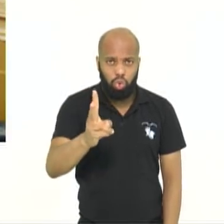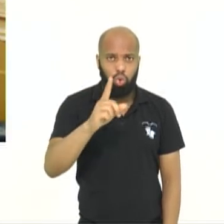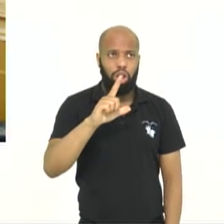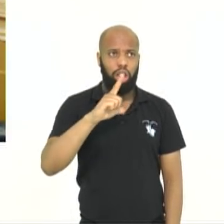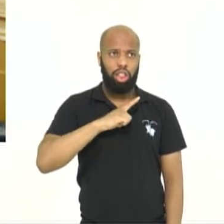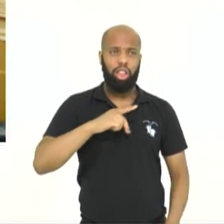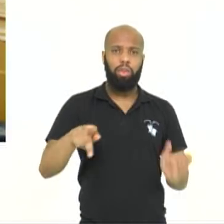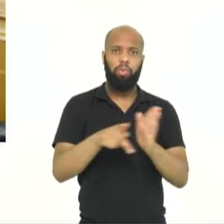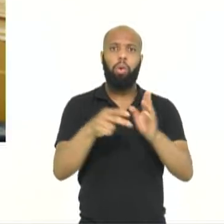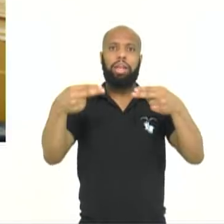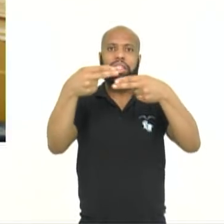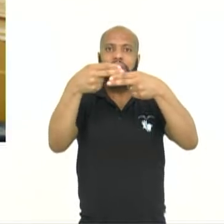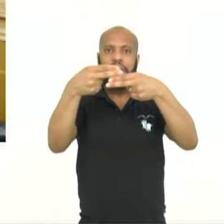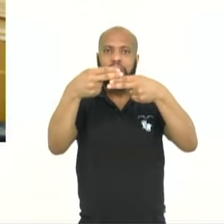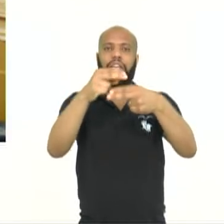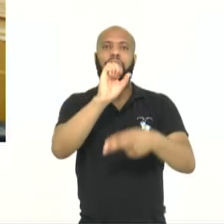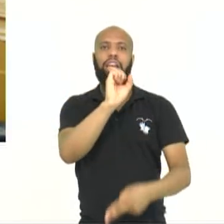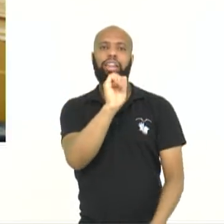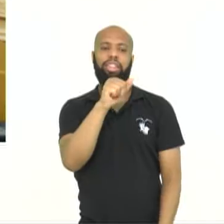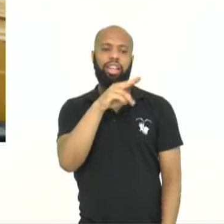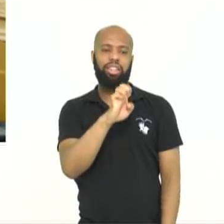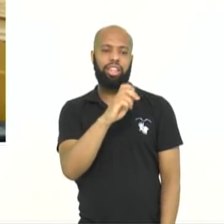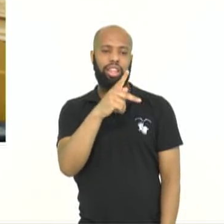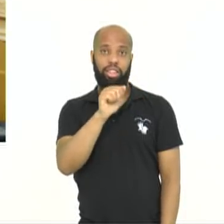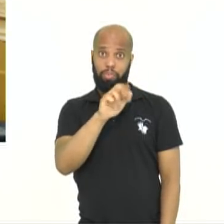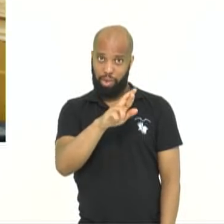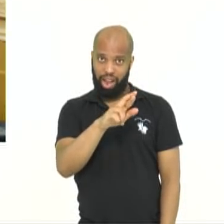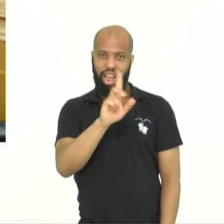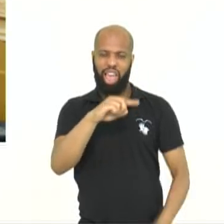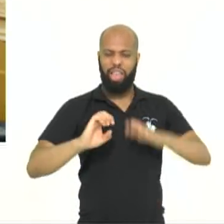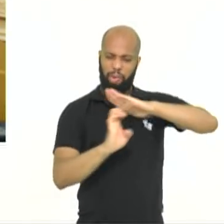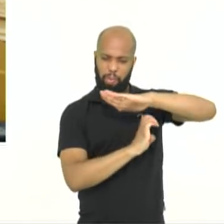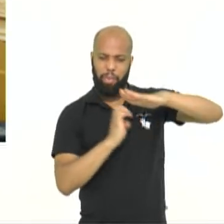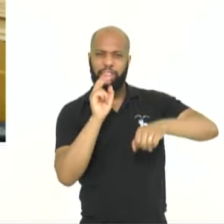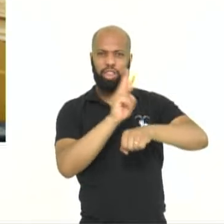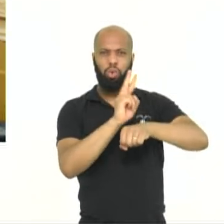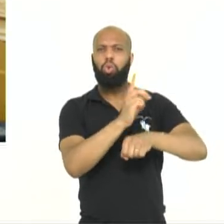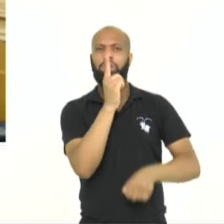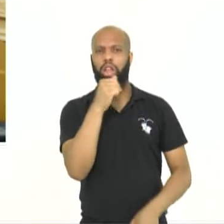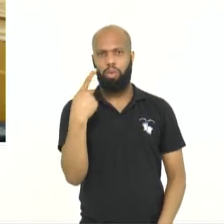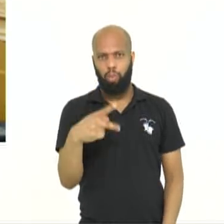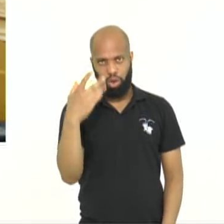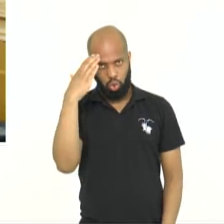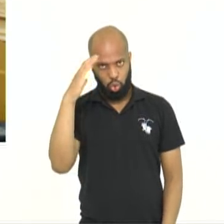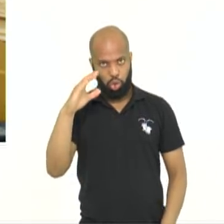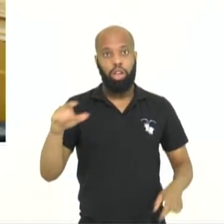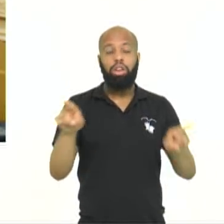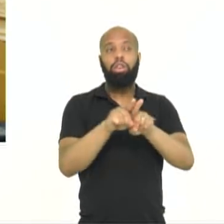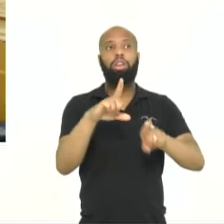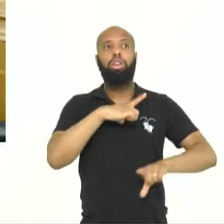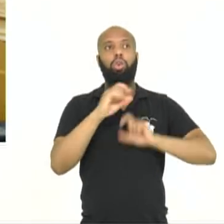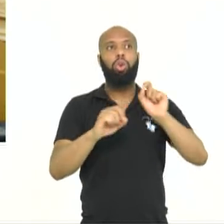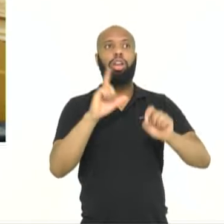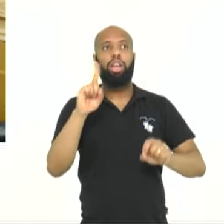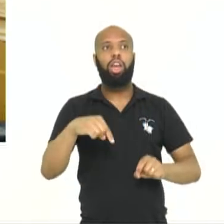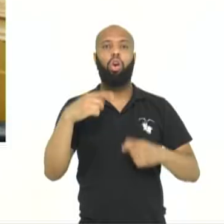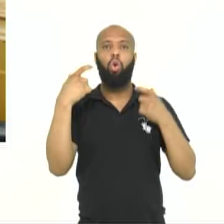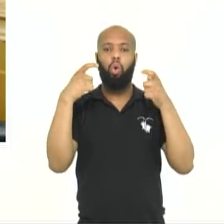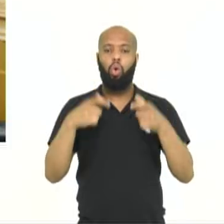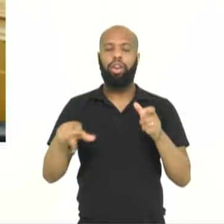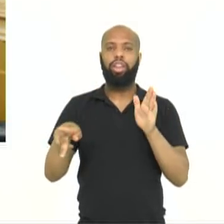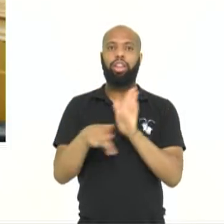área da Sanepar, no Centro de Educação Ambiental Mananciais da Serra, onde encontra-se a represa Piraquara